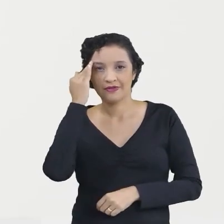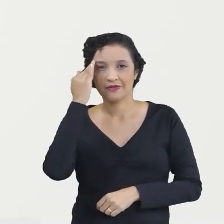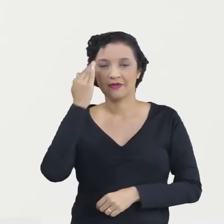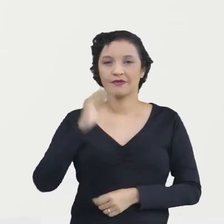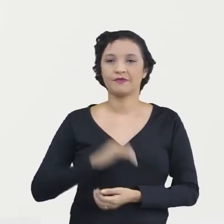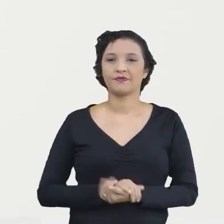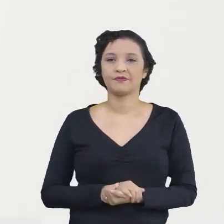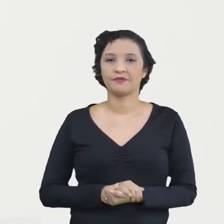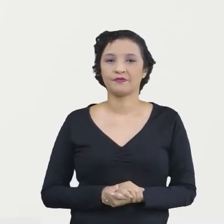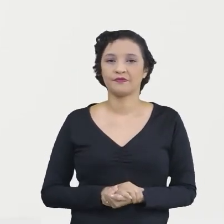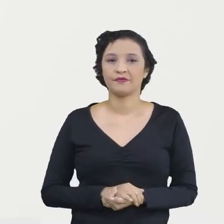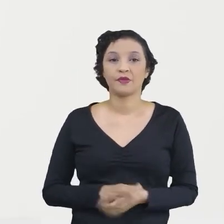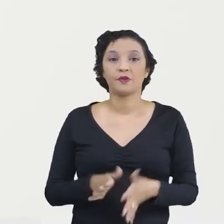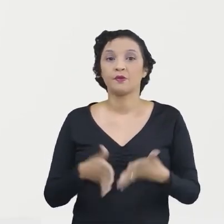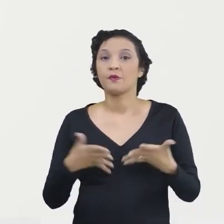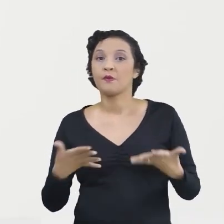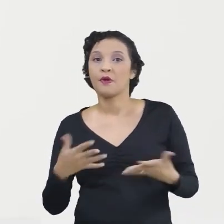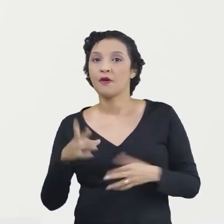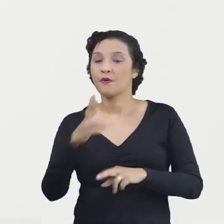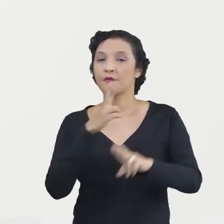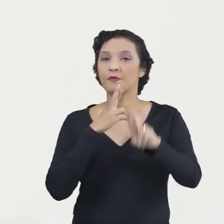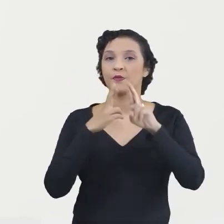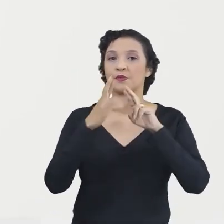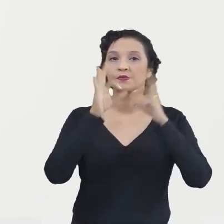E aí, vamos ver qual foi a resposta?